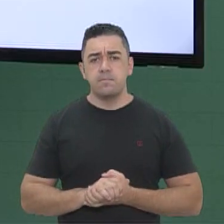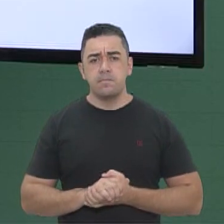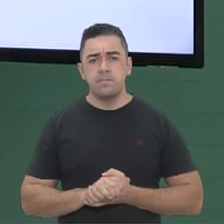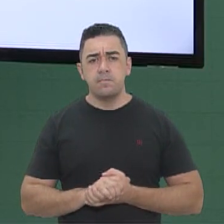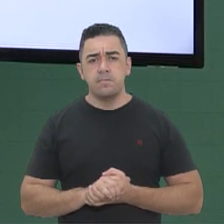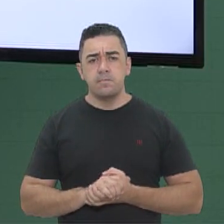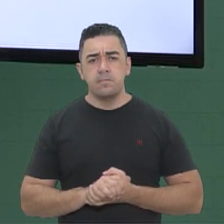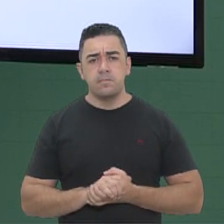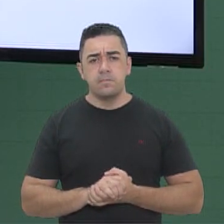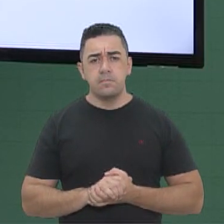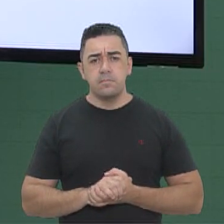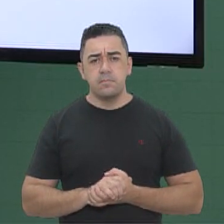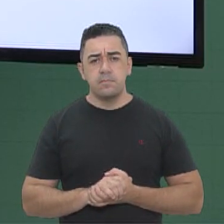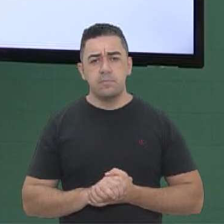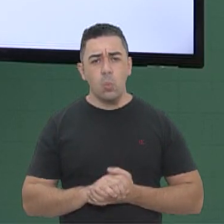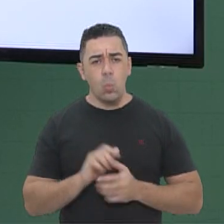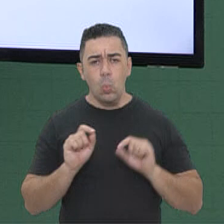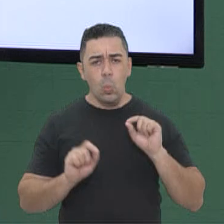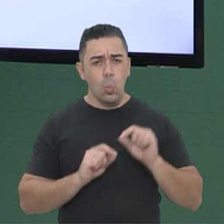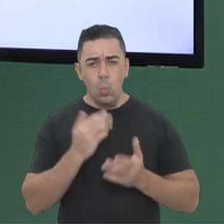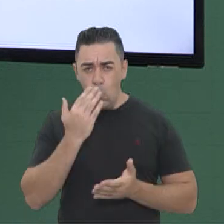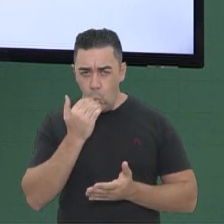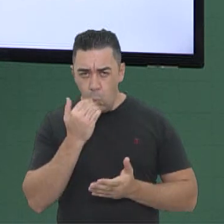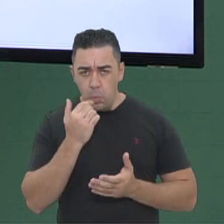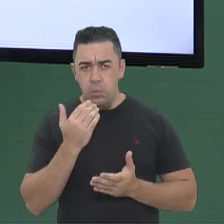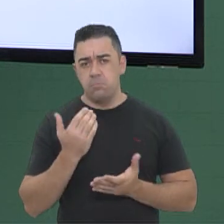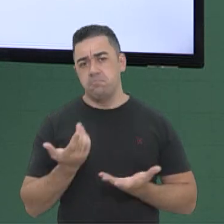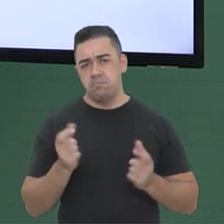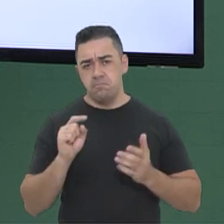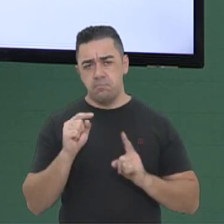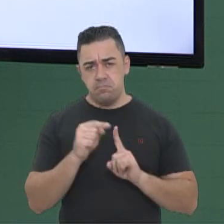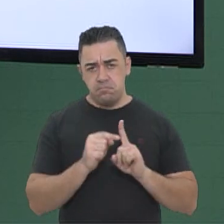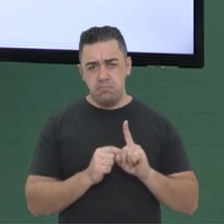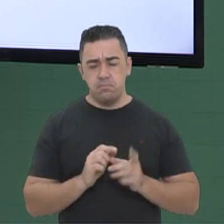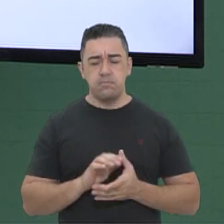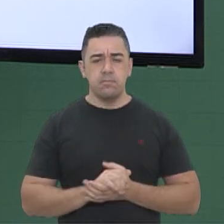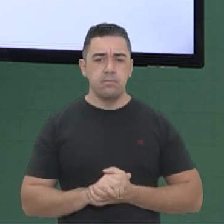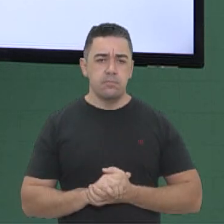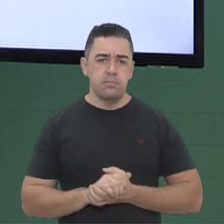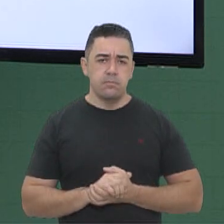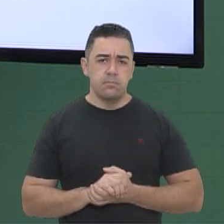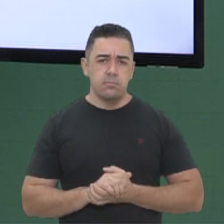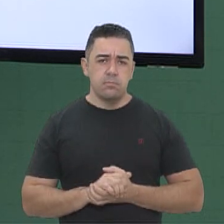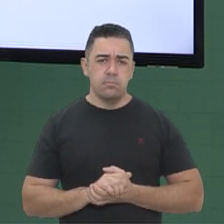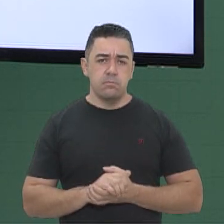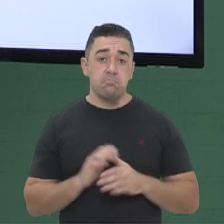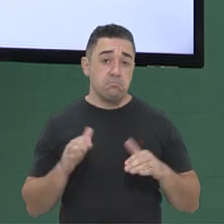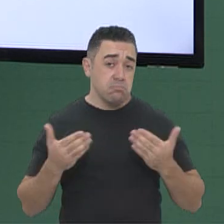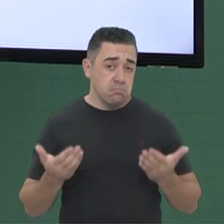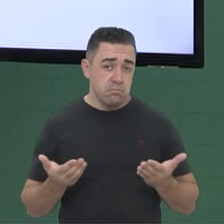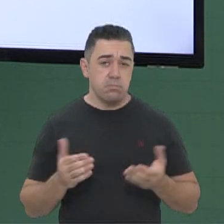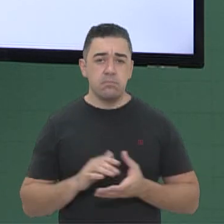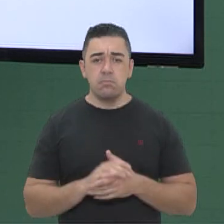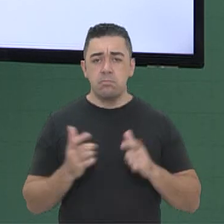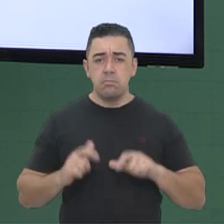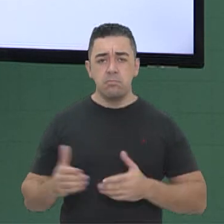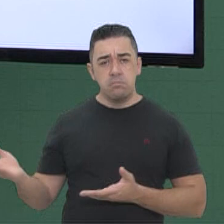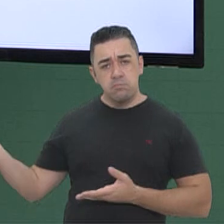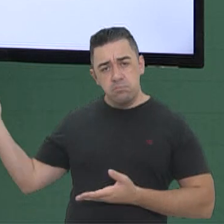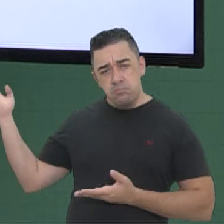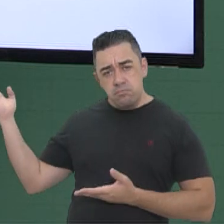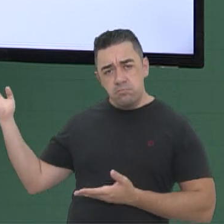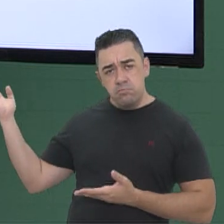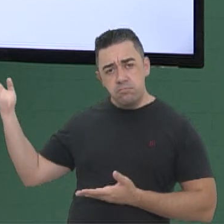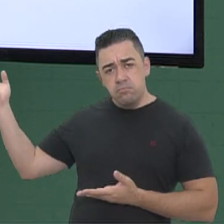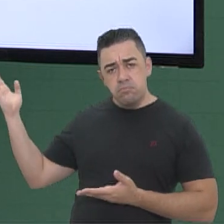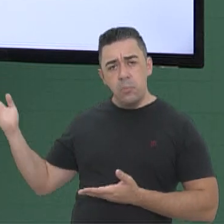onde comer e pratos típicos, que fazer, onde alojar-se, onde